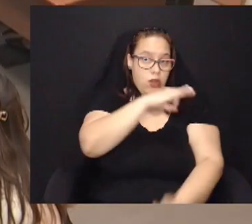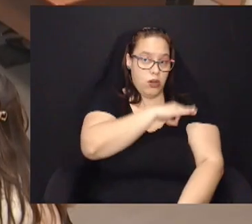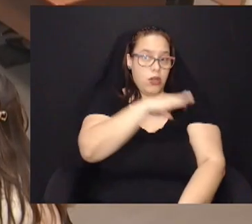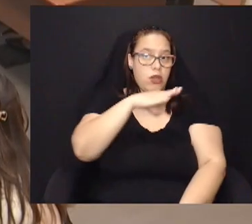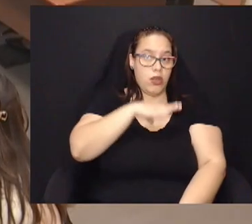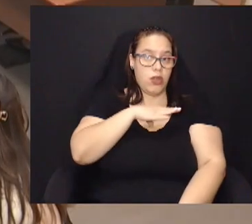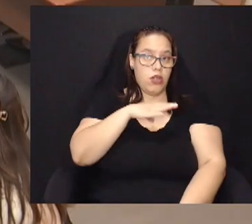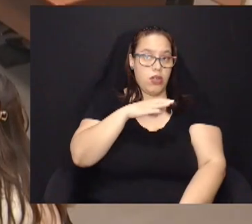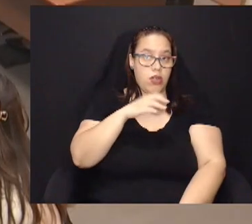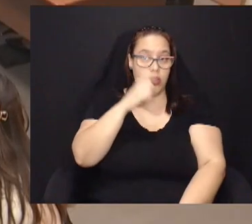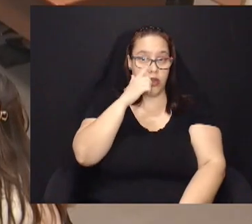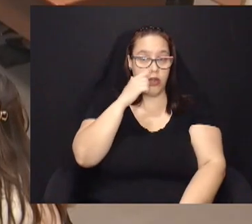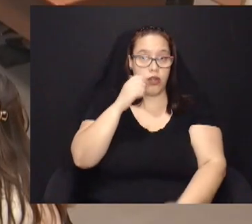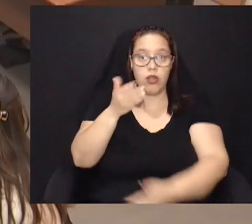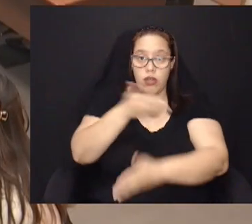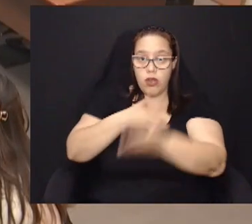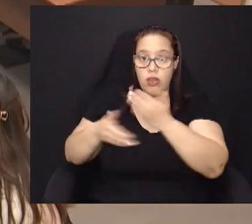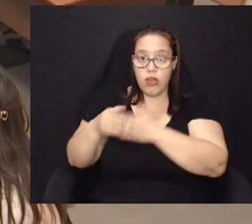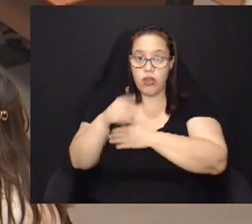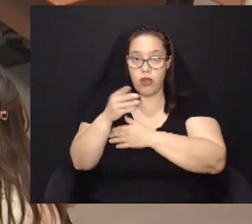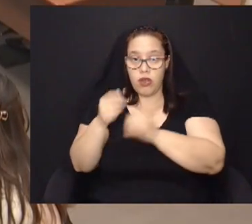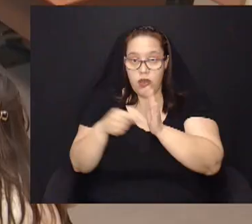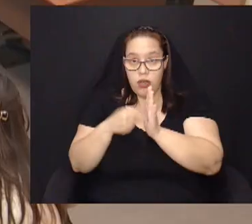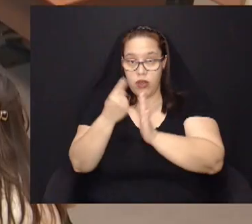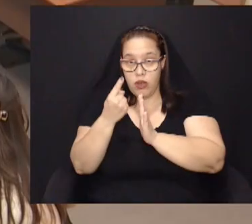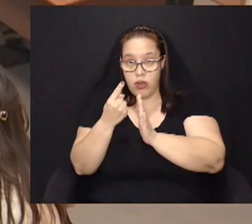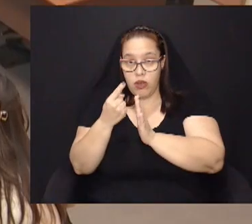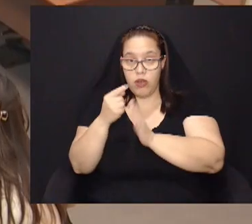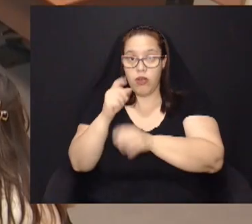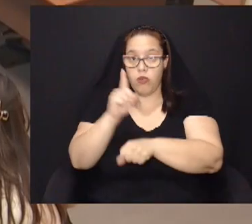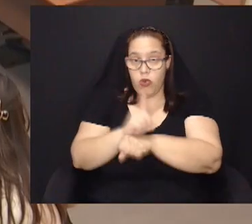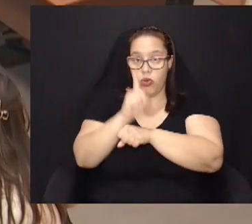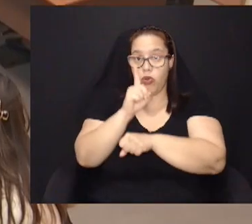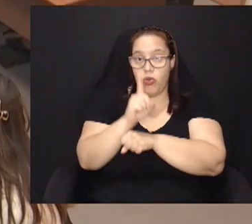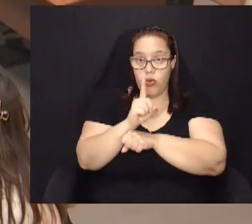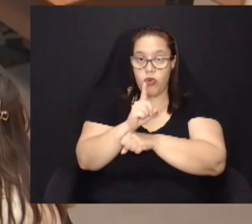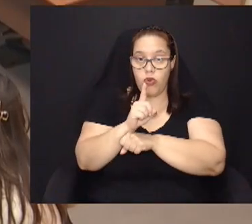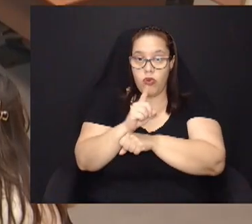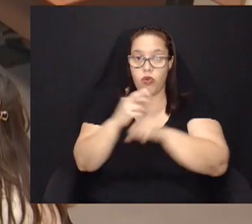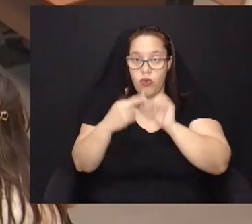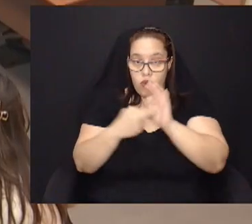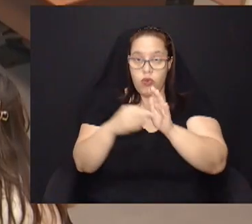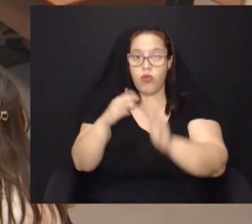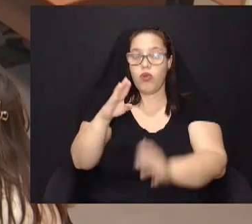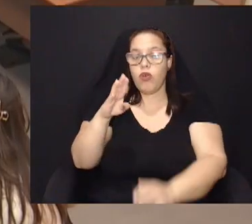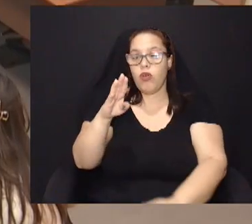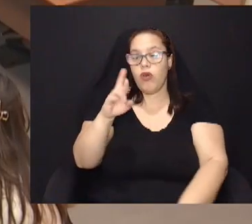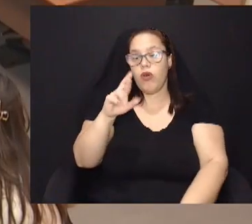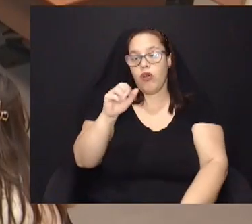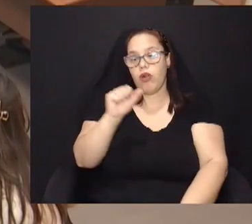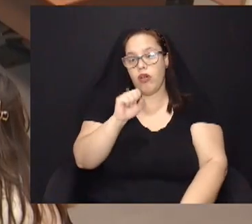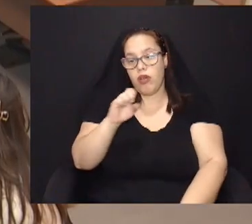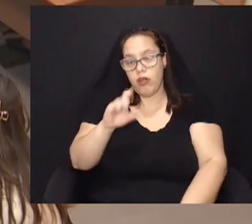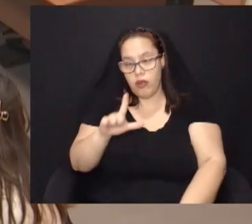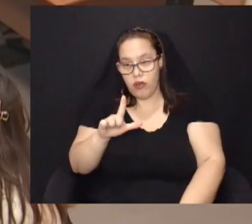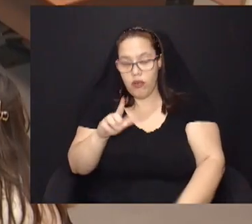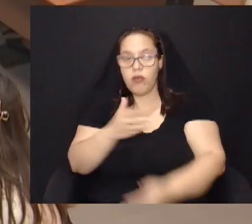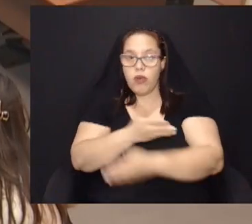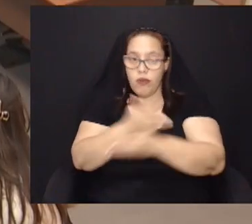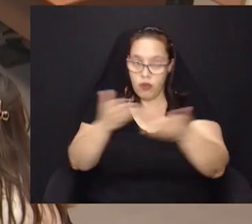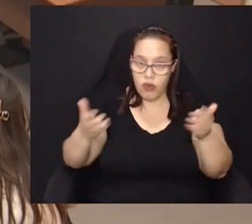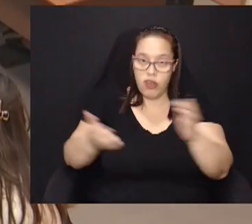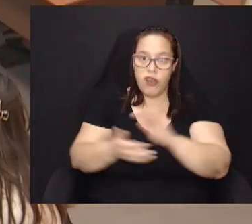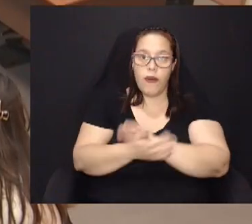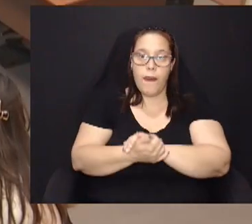né? Pessoal, vamos conduzir assim. Eu vou passar a primeira palavra para o doutor, representando a Brasel. Depois eu vou passar a palavra para vocês.